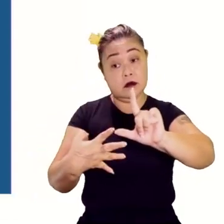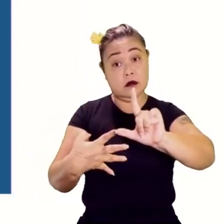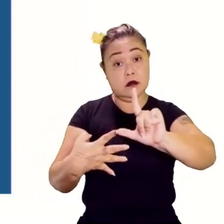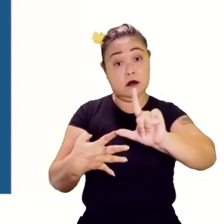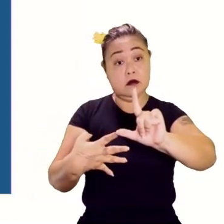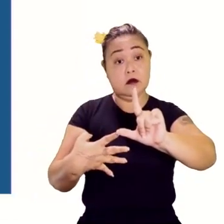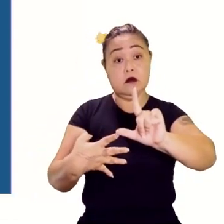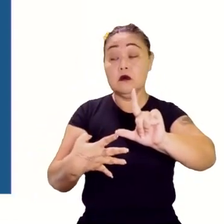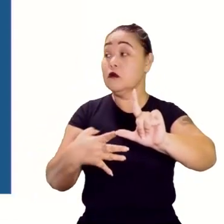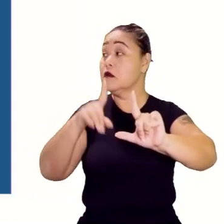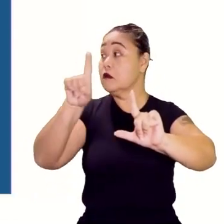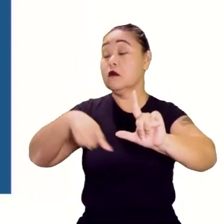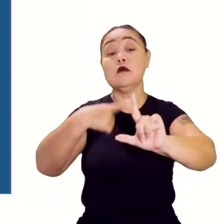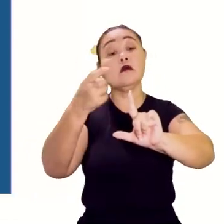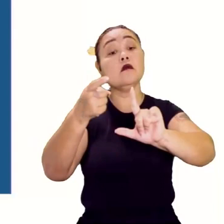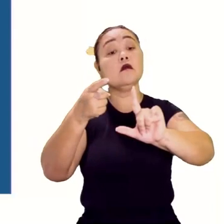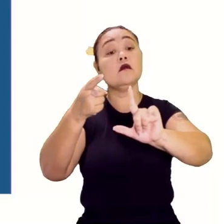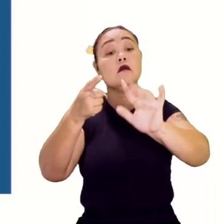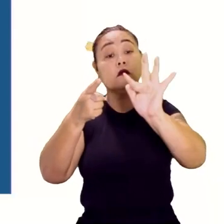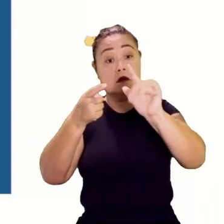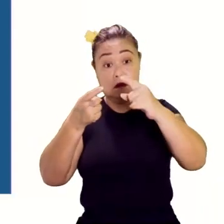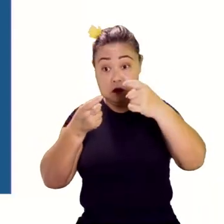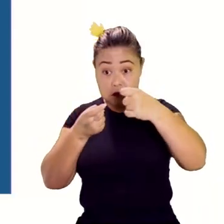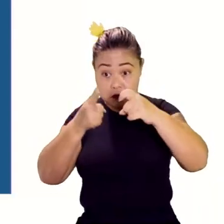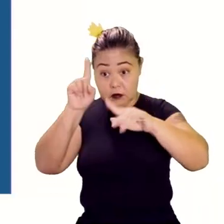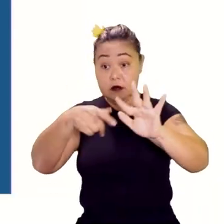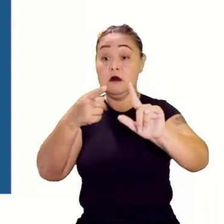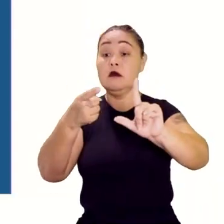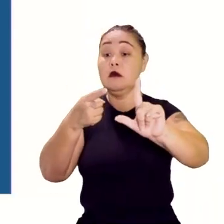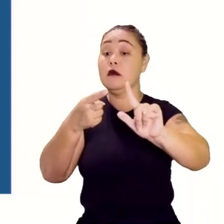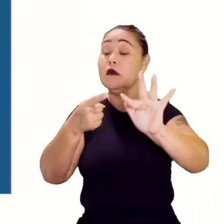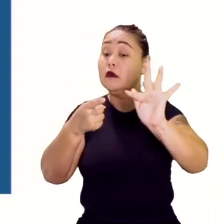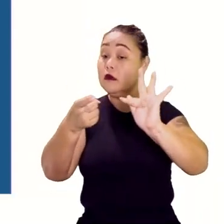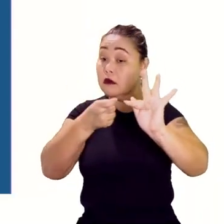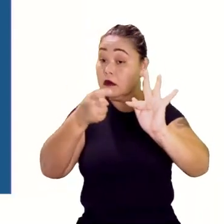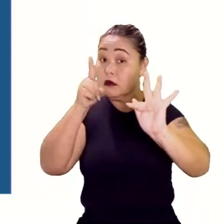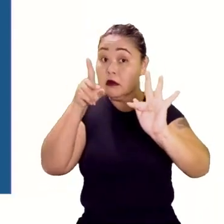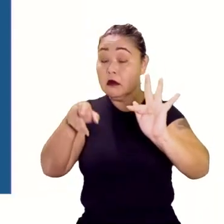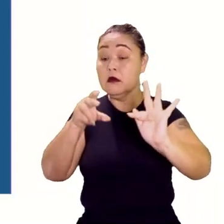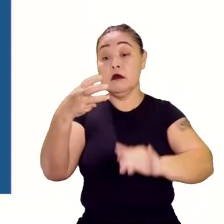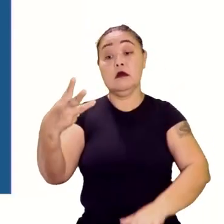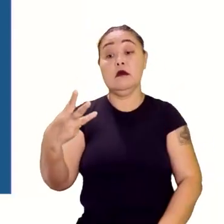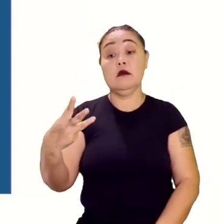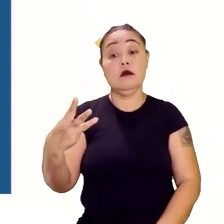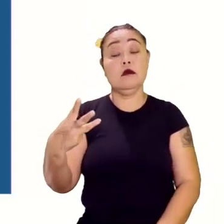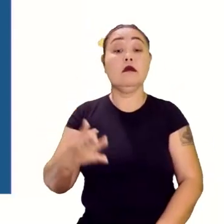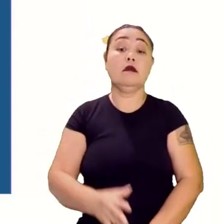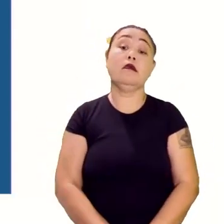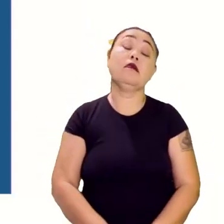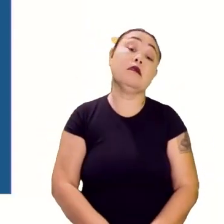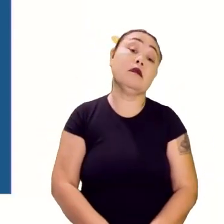base 4, o valor de x para f de x igual a 3.